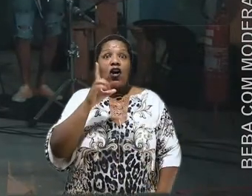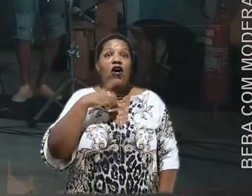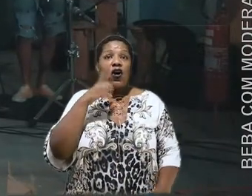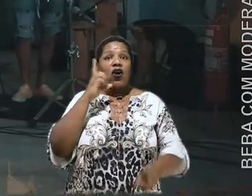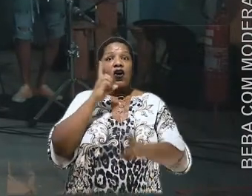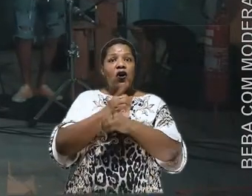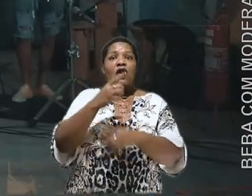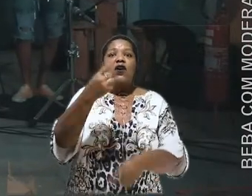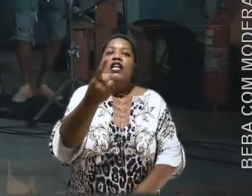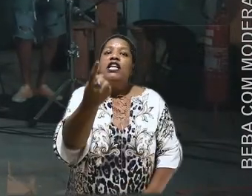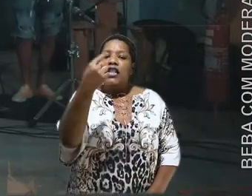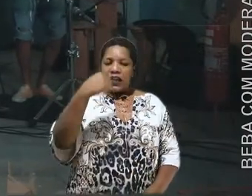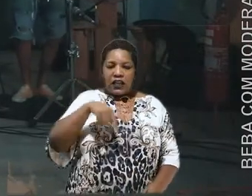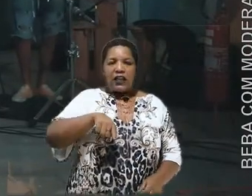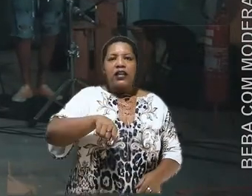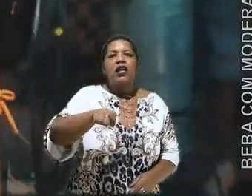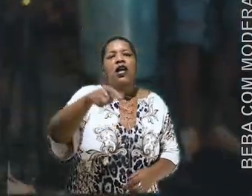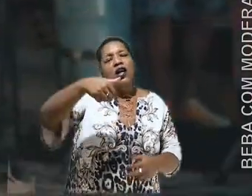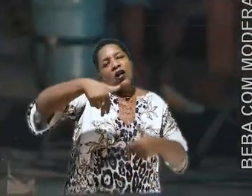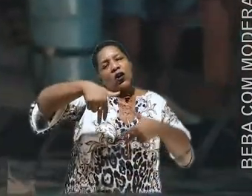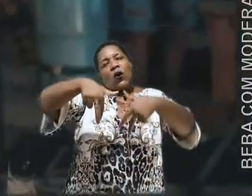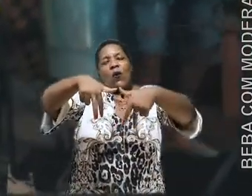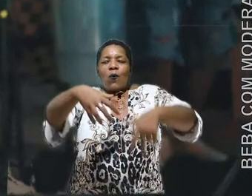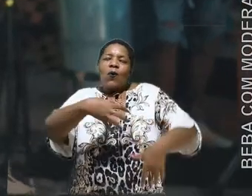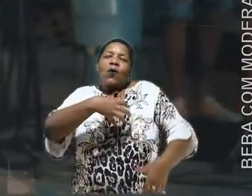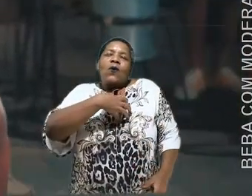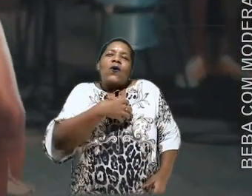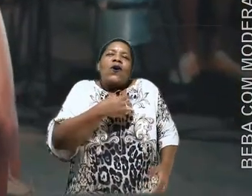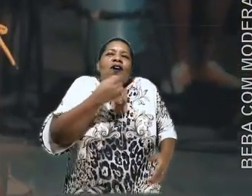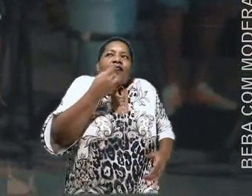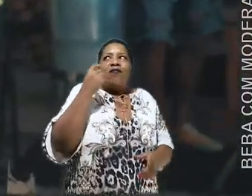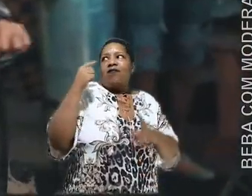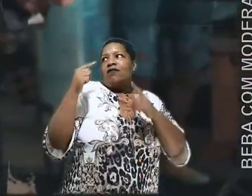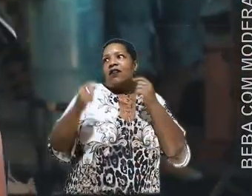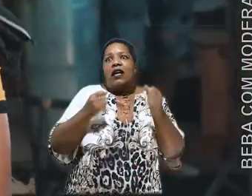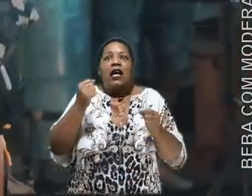linda dívidas uma caminhada fonte de mais